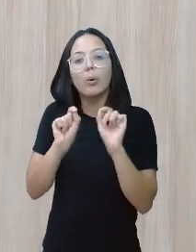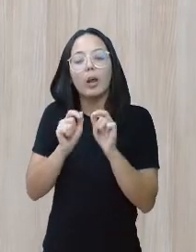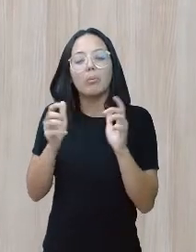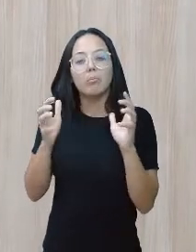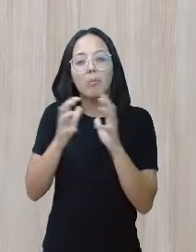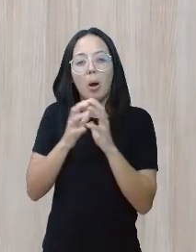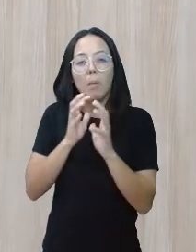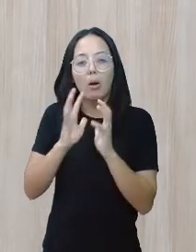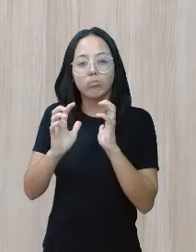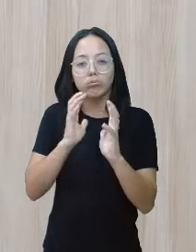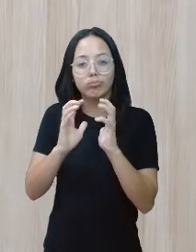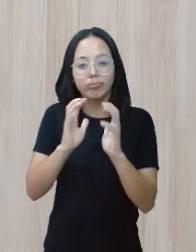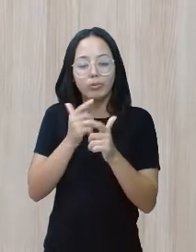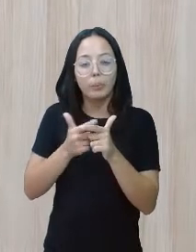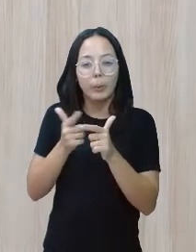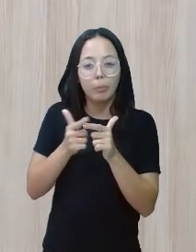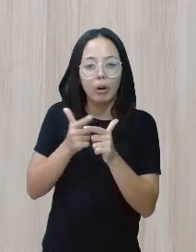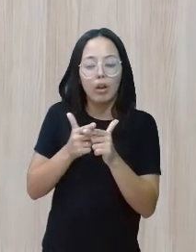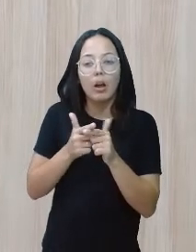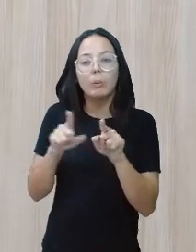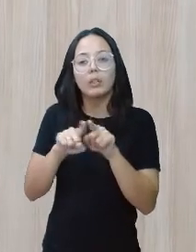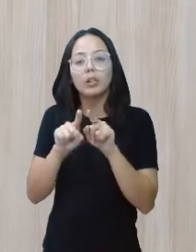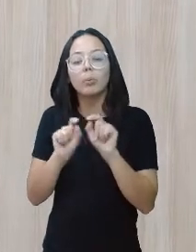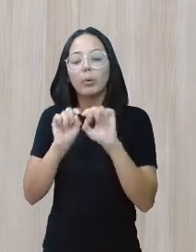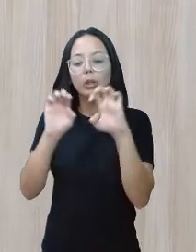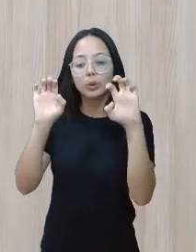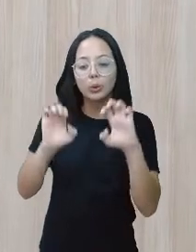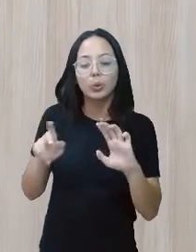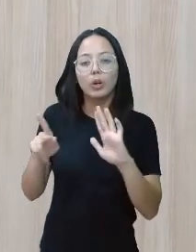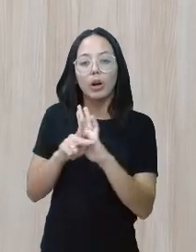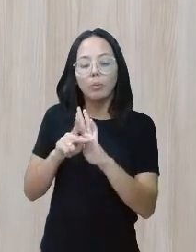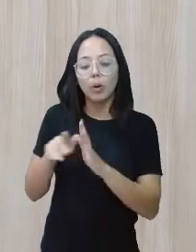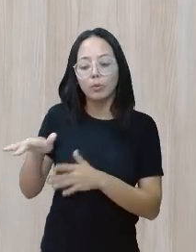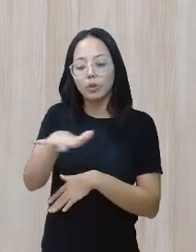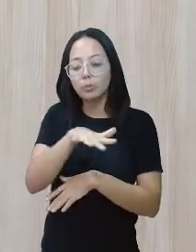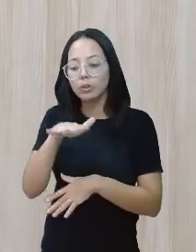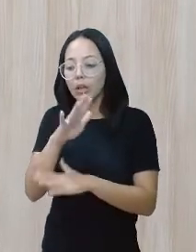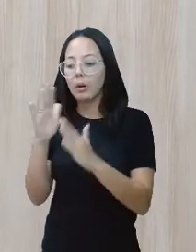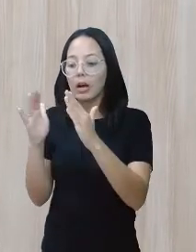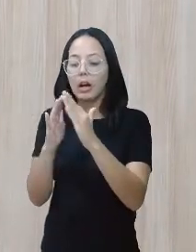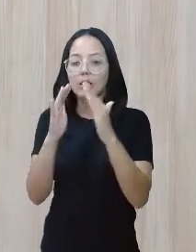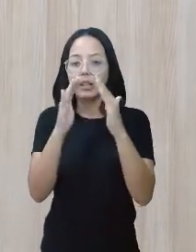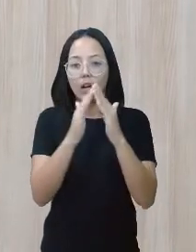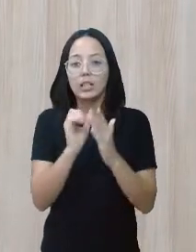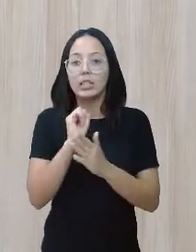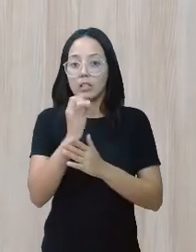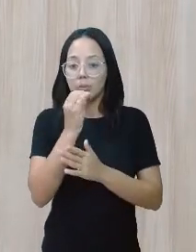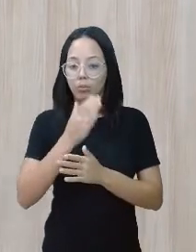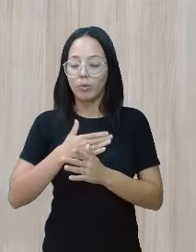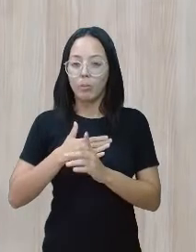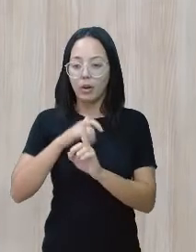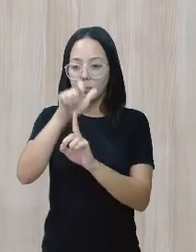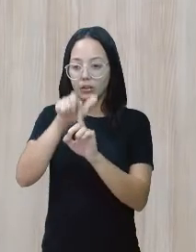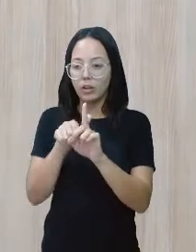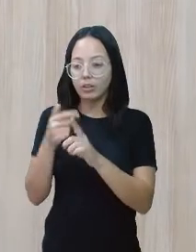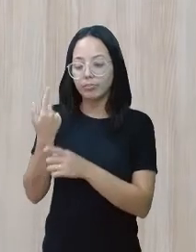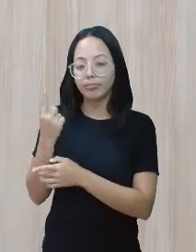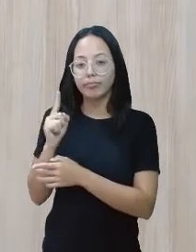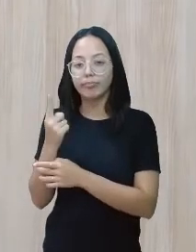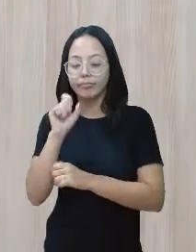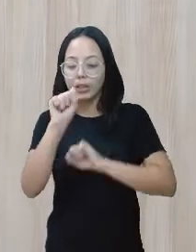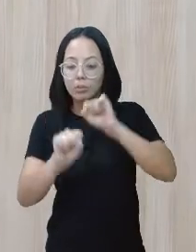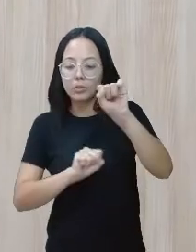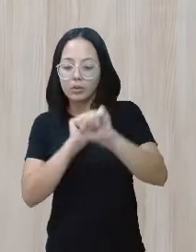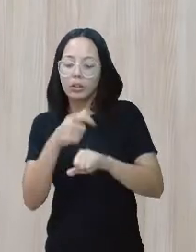conflitos, a estrutura, o espaço, a casa, por exemplo. Se a minha personagem está andando de bicicleta, eu